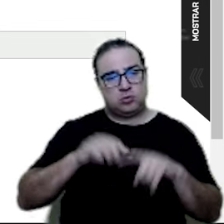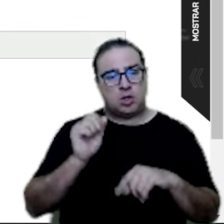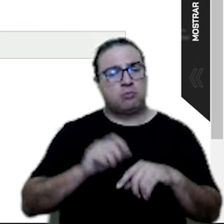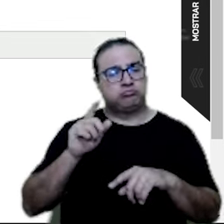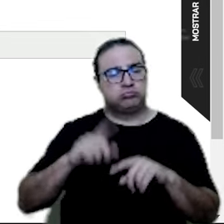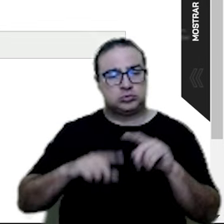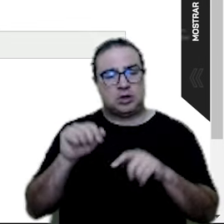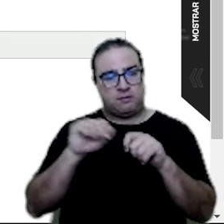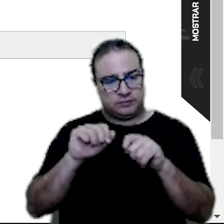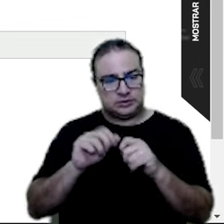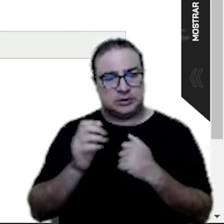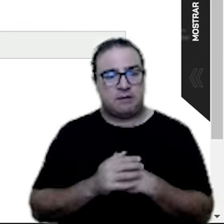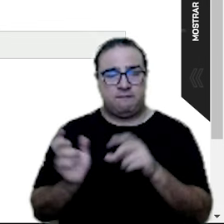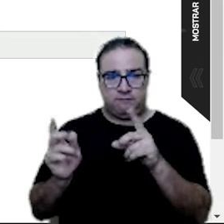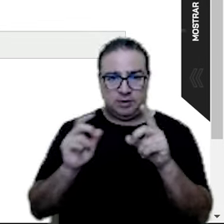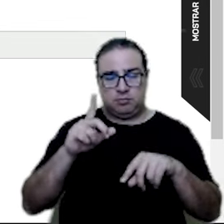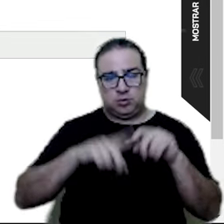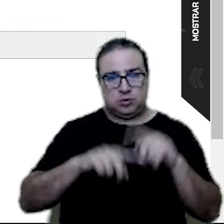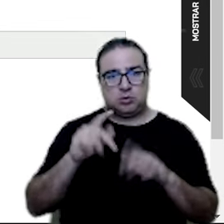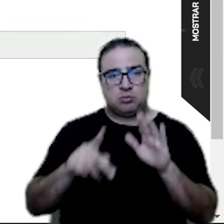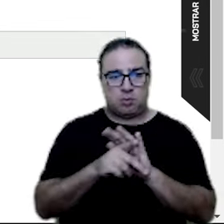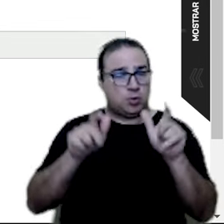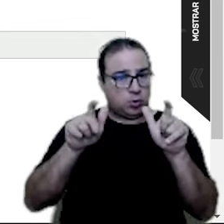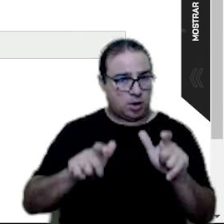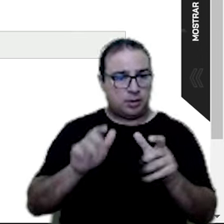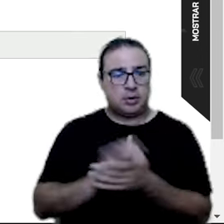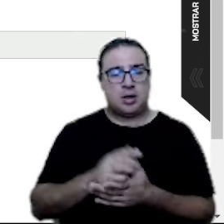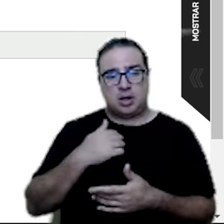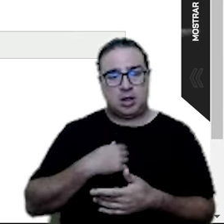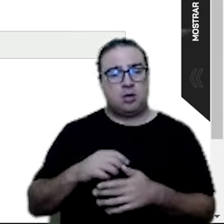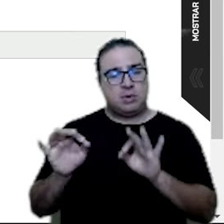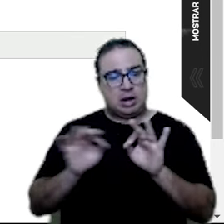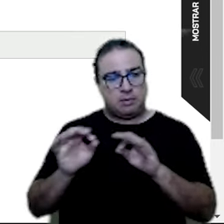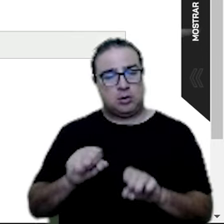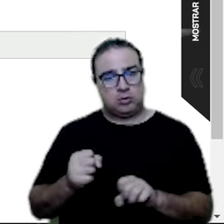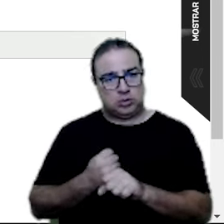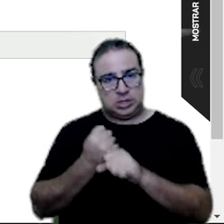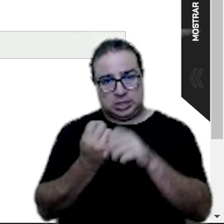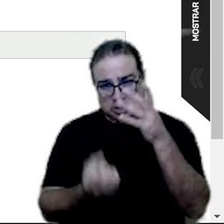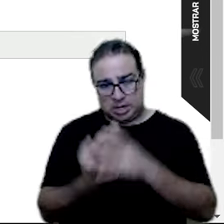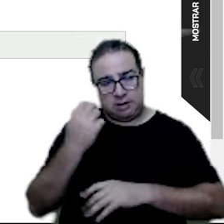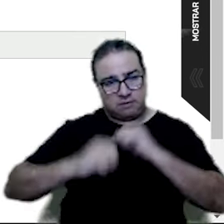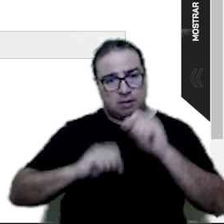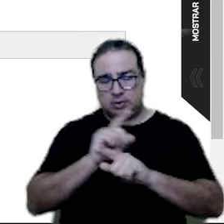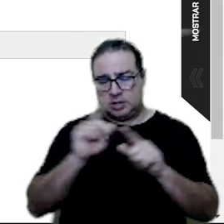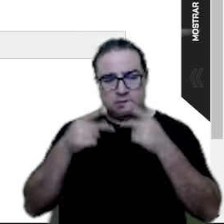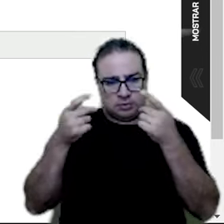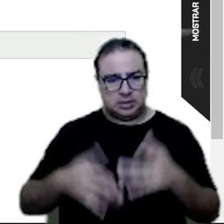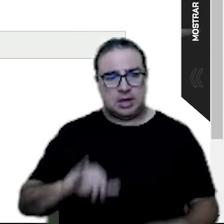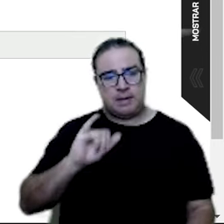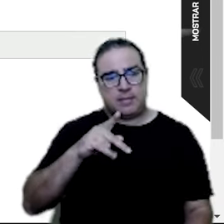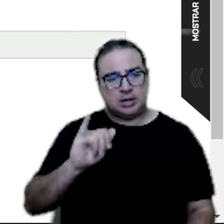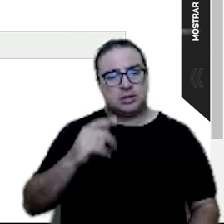Vou falar que é um produto que eu fiz venda de produção do estabelecimento eu construí eu construí não fabriquei não não vou